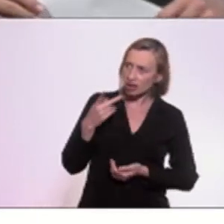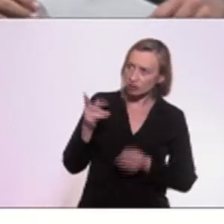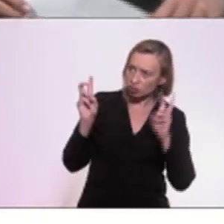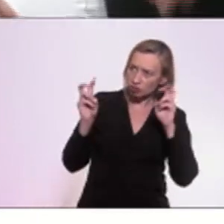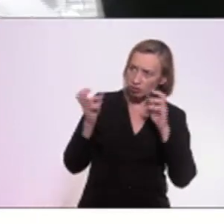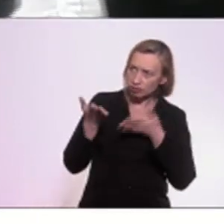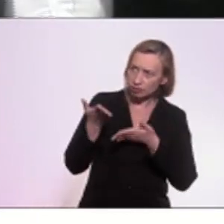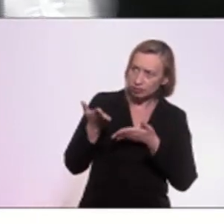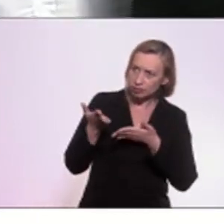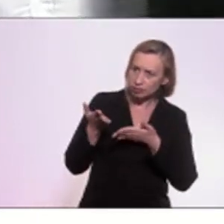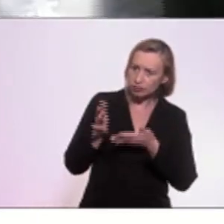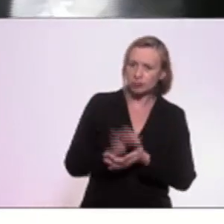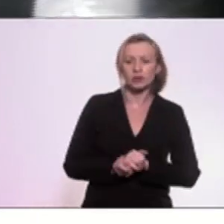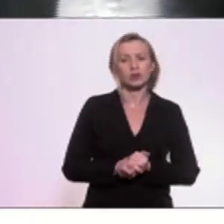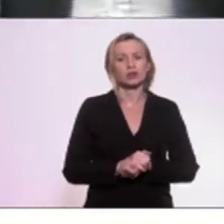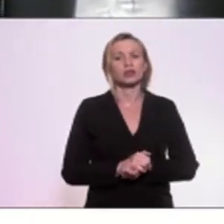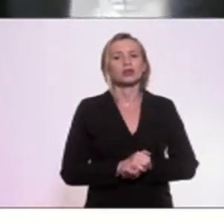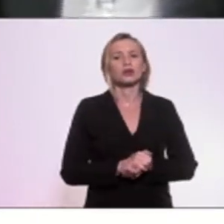não?